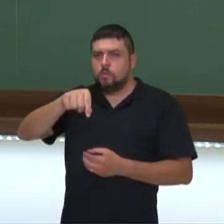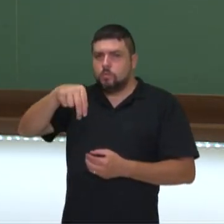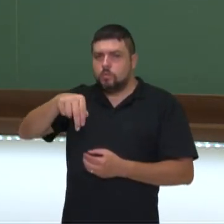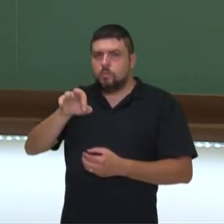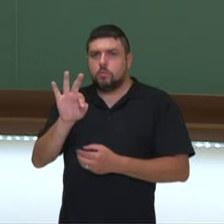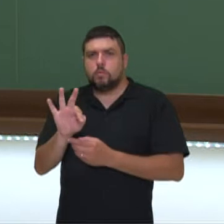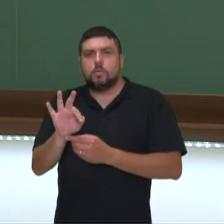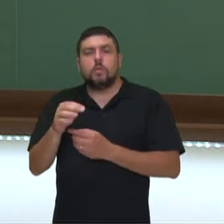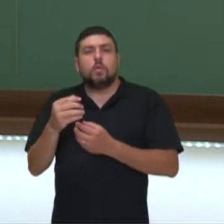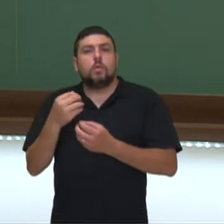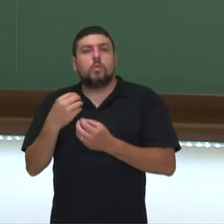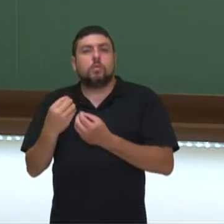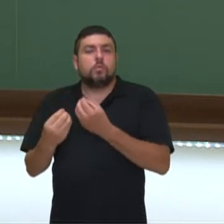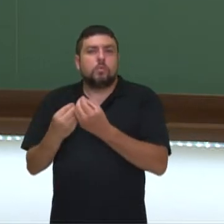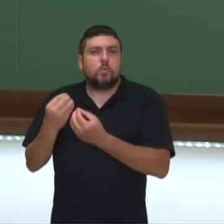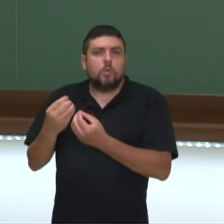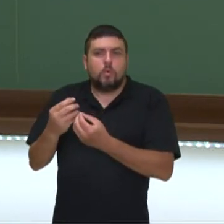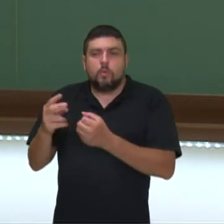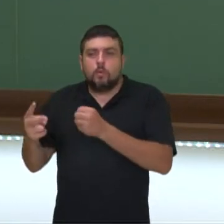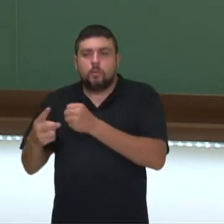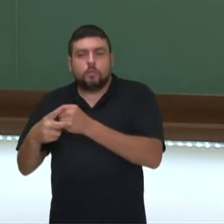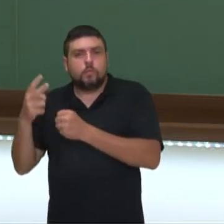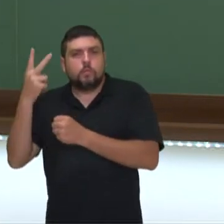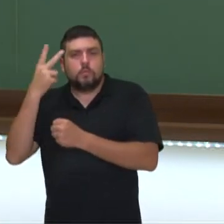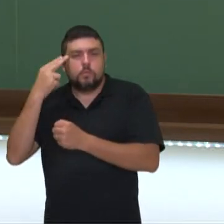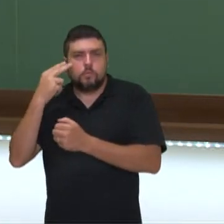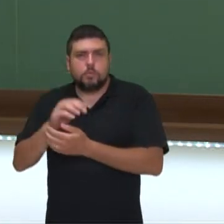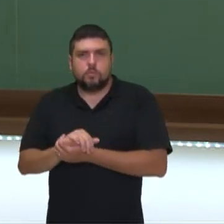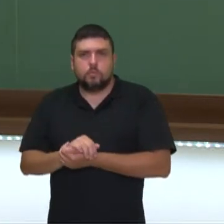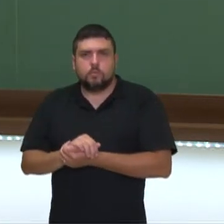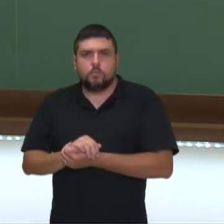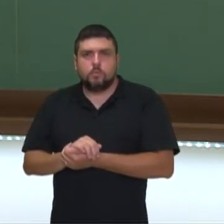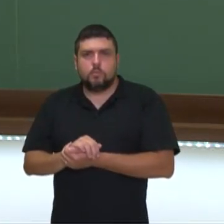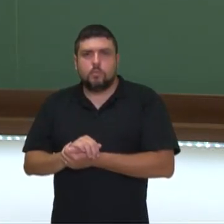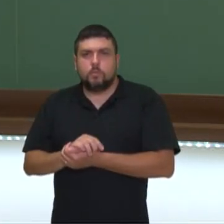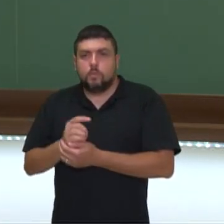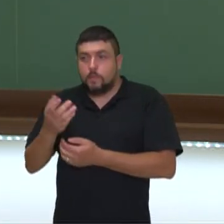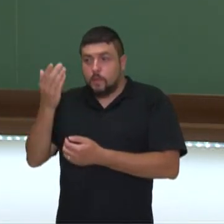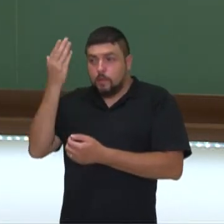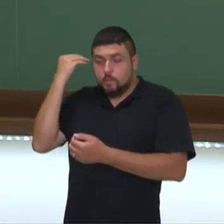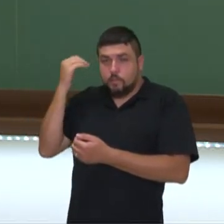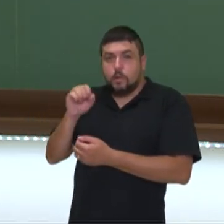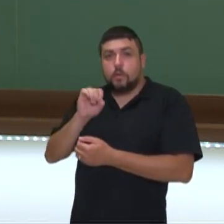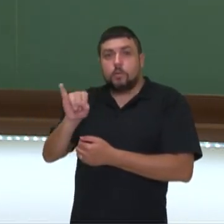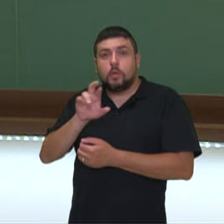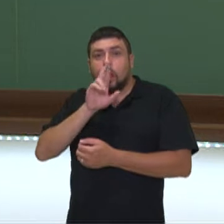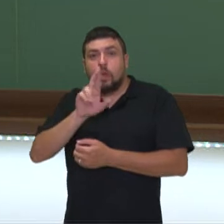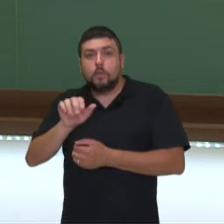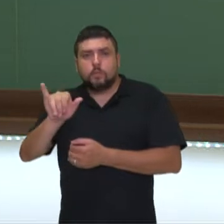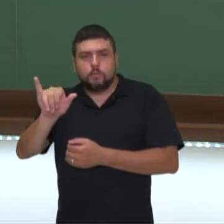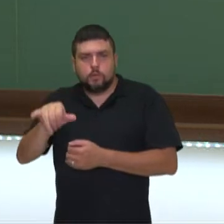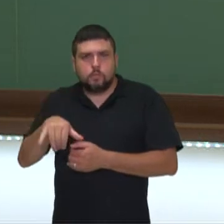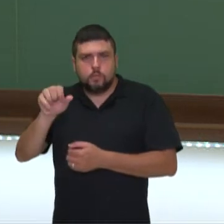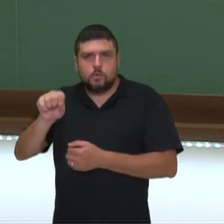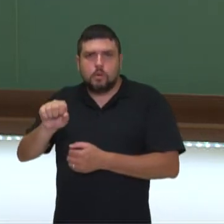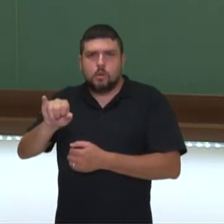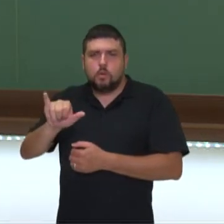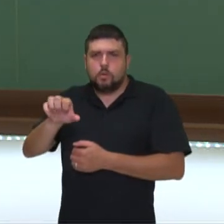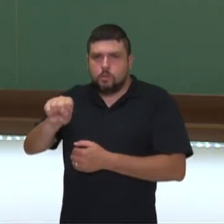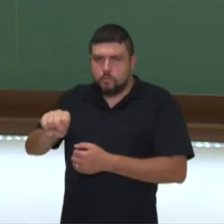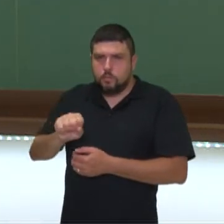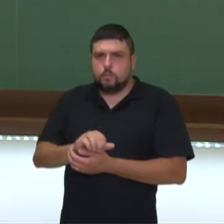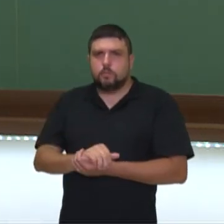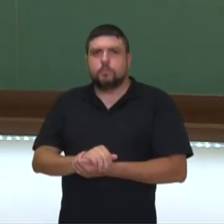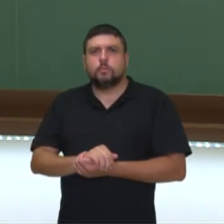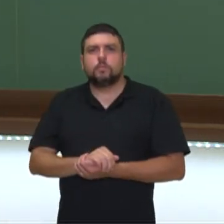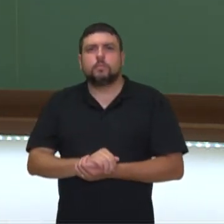verbo. Mantém ele na forma base. Ele só é jogado para o passado quando é uma resposta afirmativa. Aqui eu tenho um exemplo justamente do que eu estou falando,